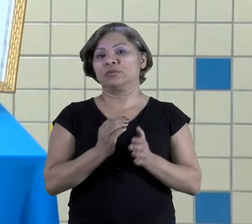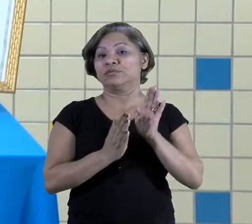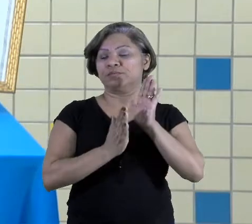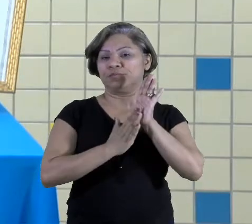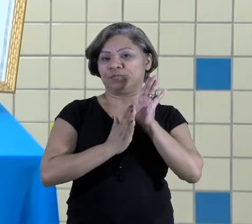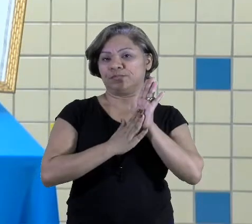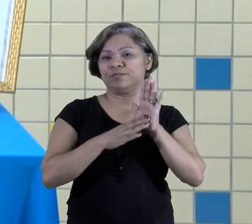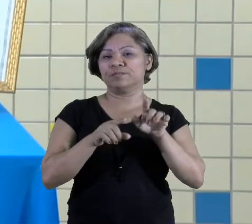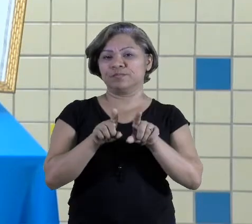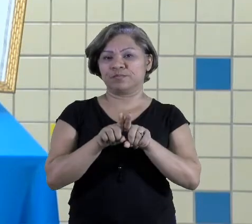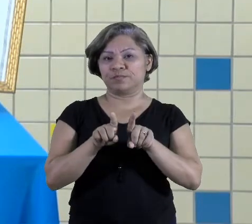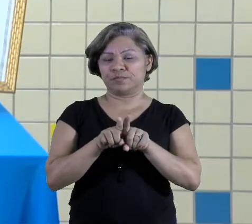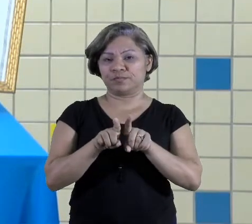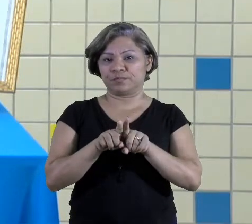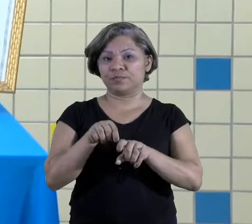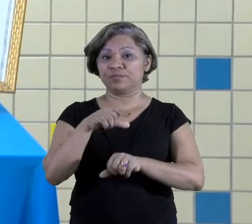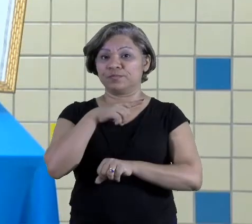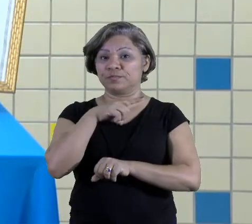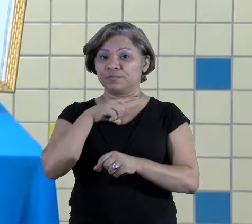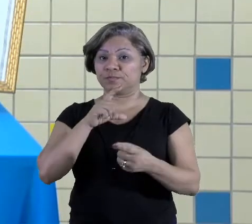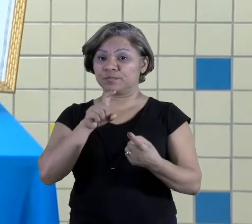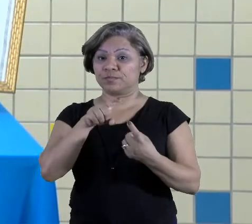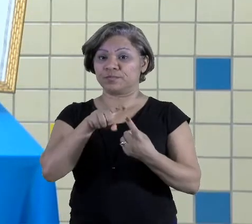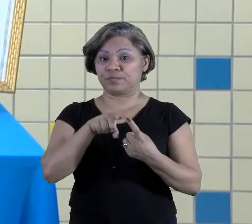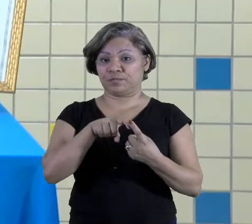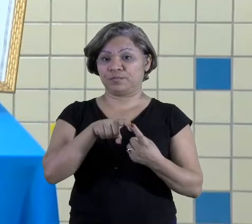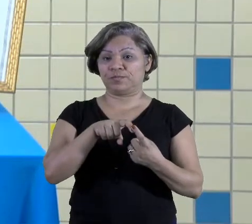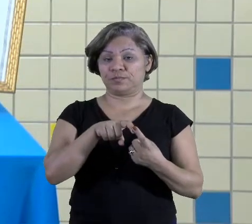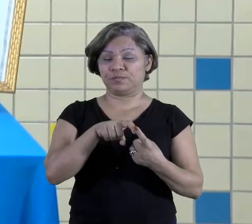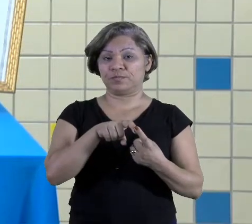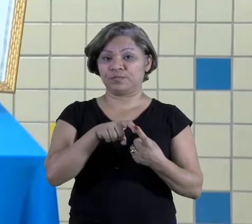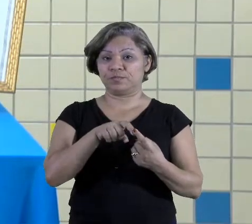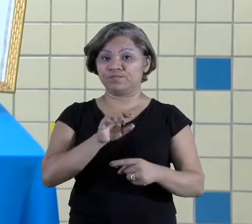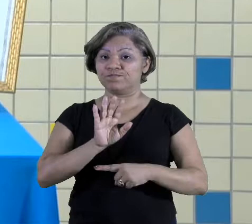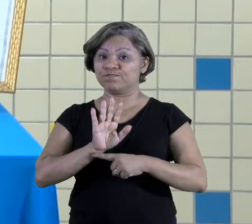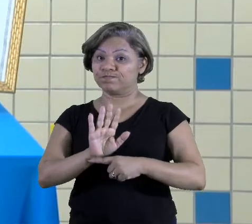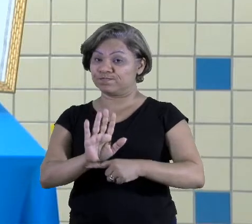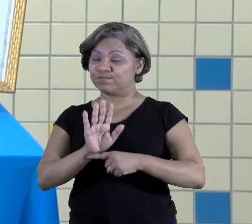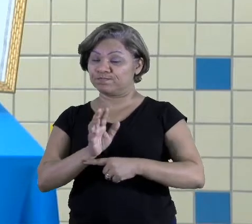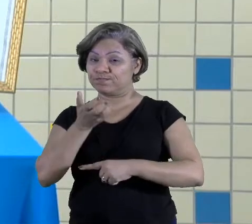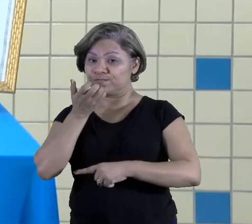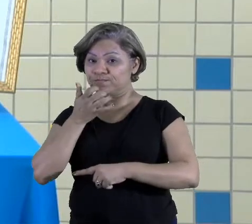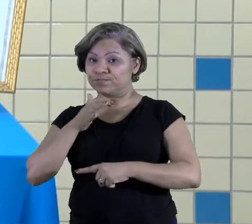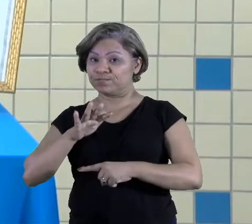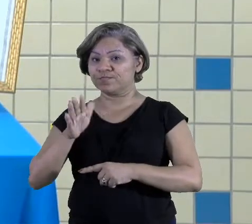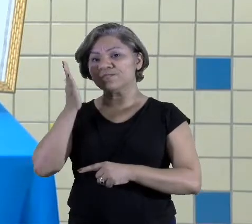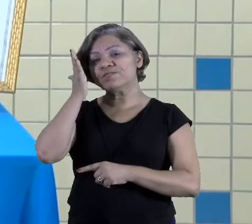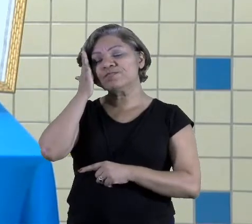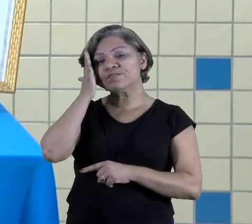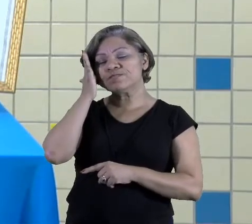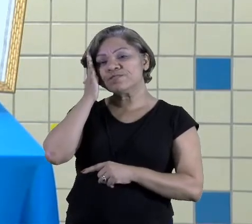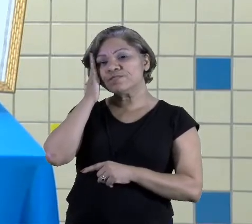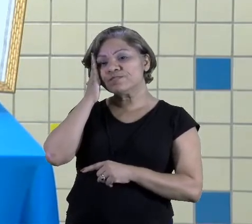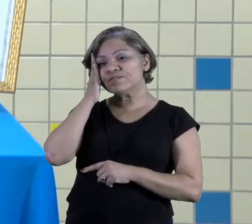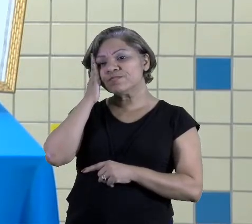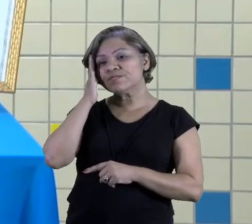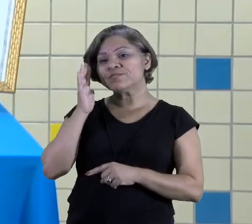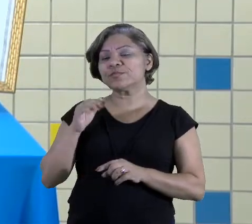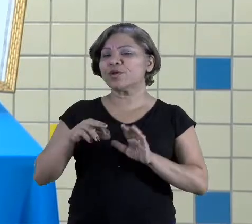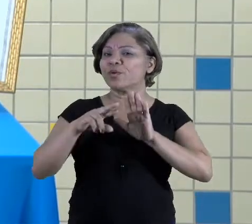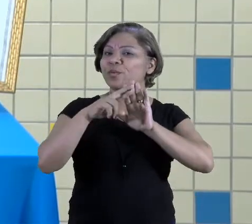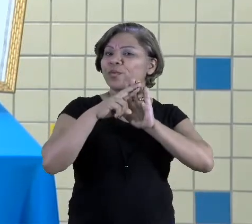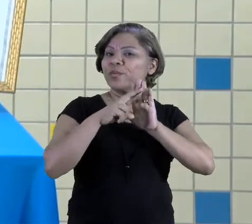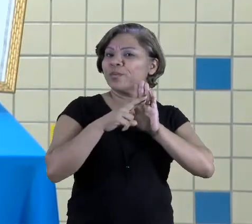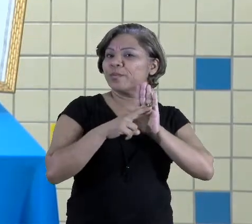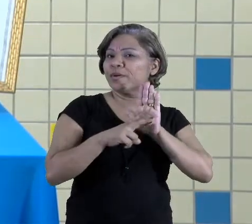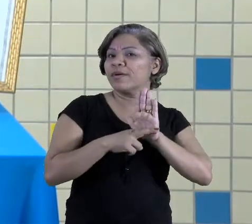proposta também tem como objetivo ajudar a criança a entender um pouco mais sobre as regras,